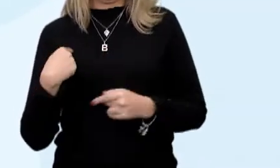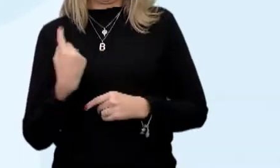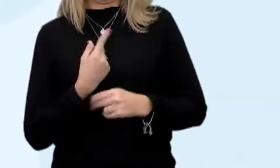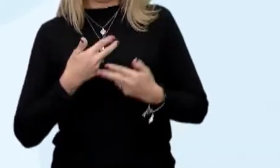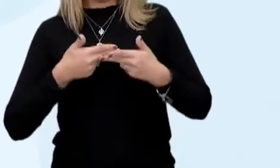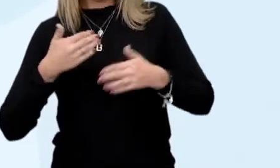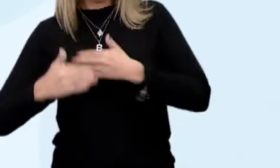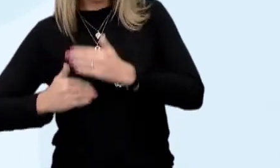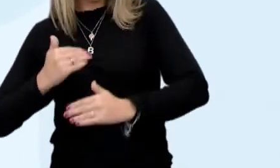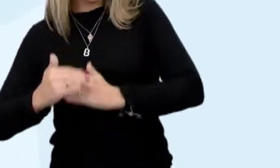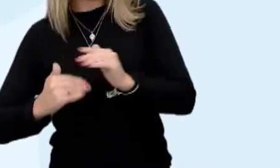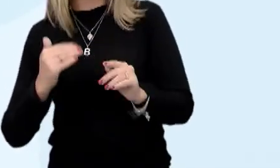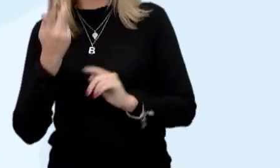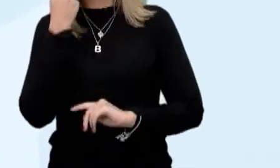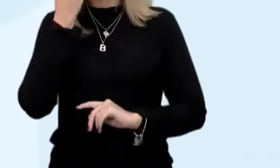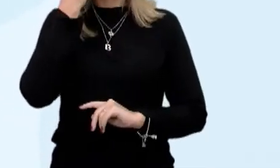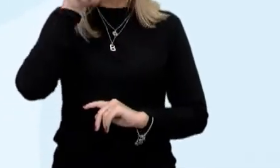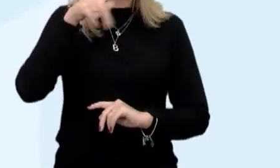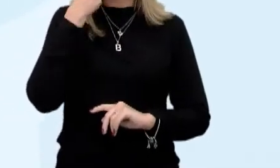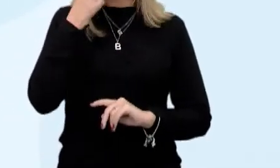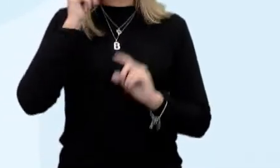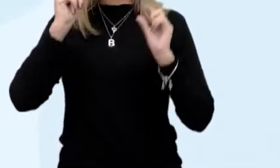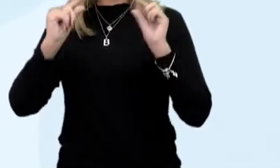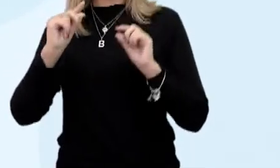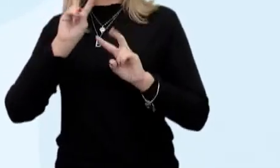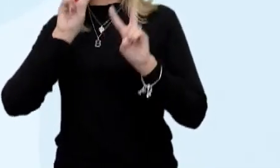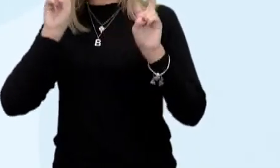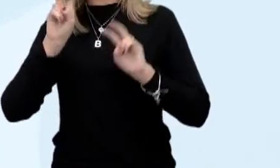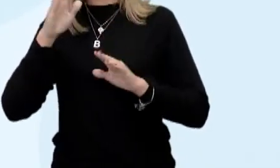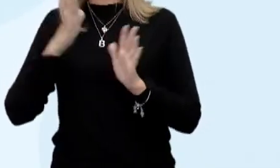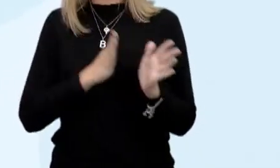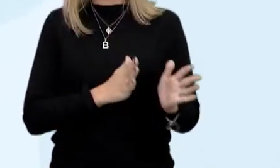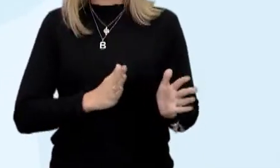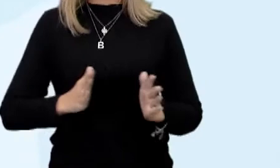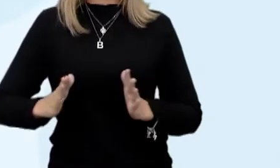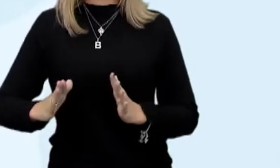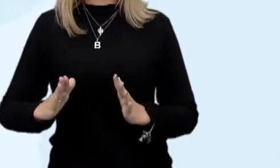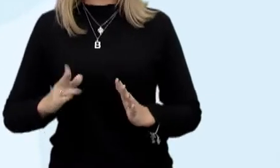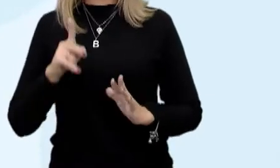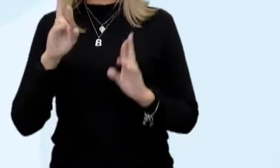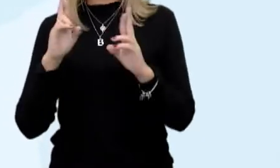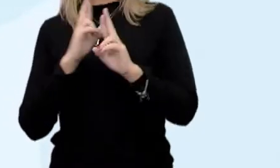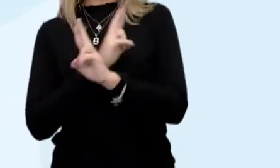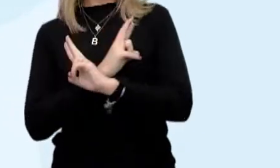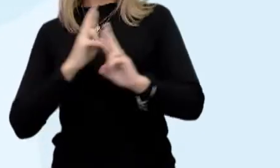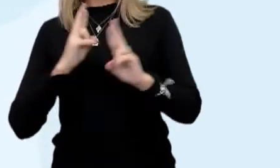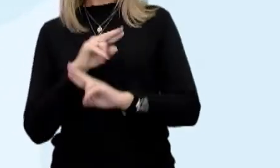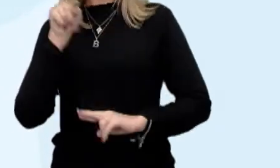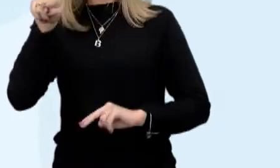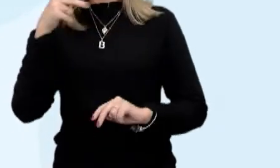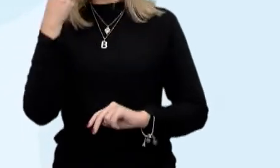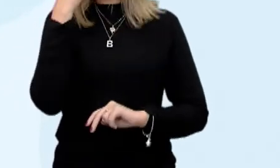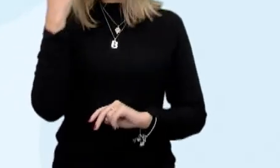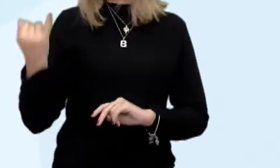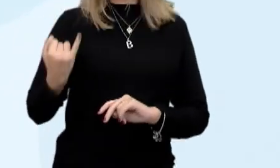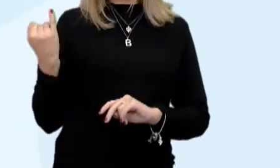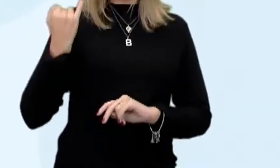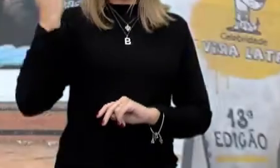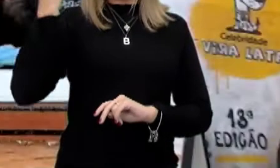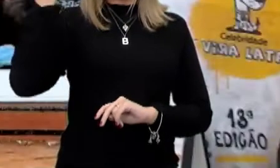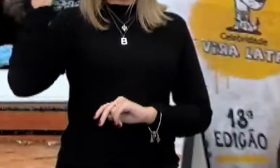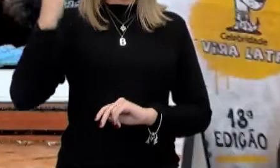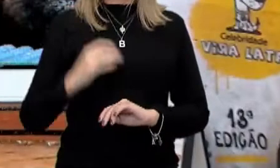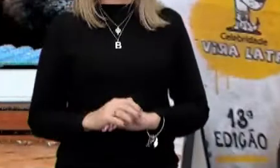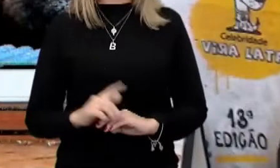com a Luli, né? Para que ela fale um pouquinho sobre o processo de relação. Ô Luli, você acha importante, por exemplo, você tem a